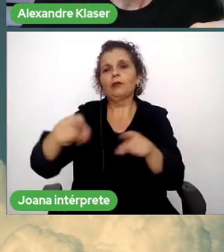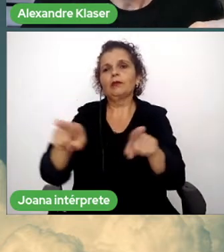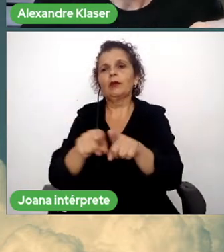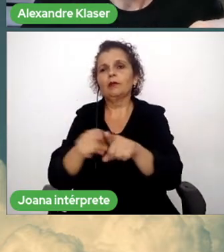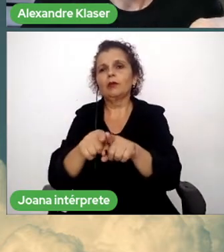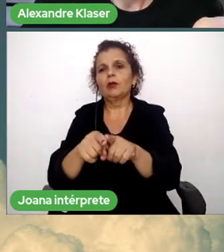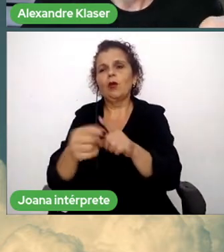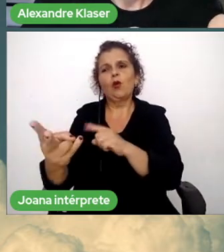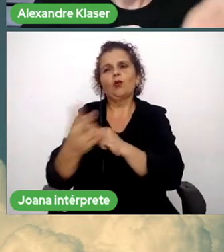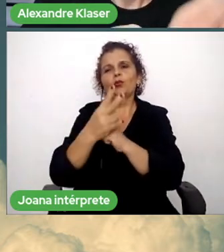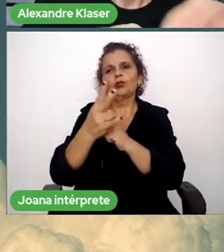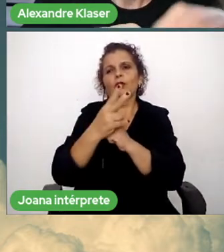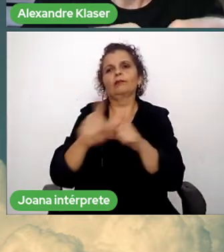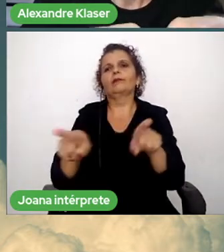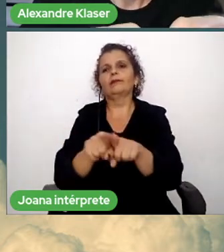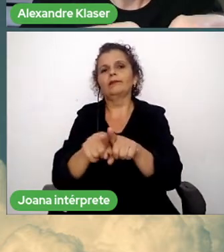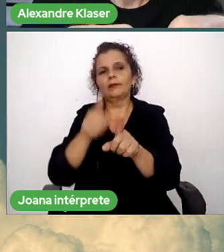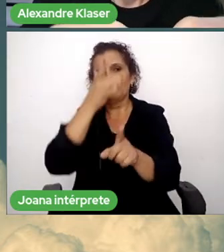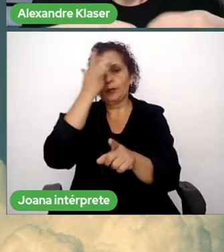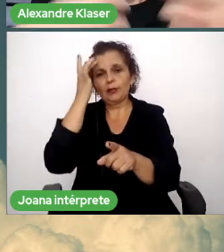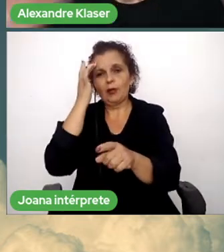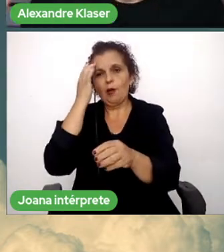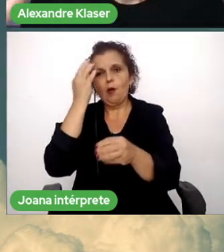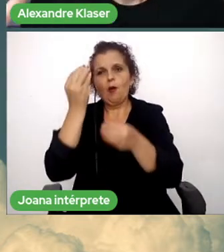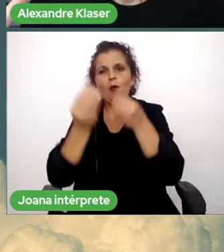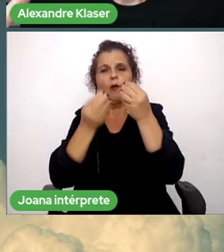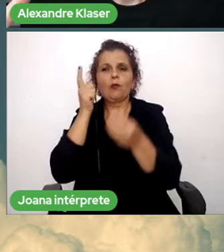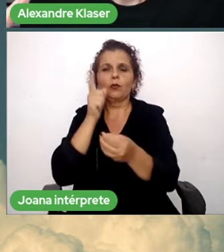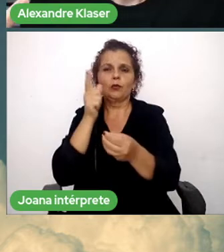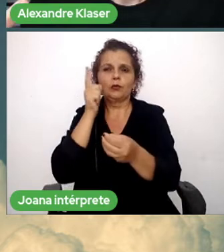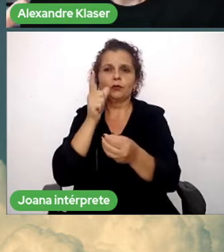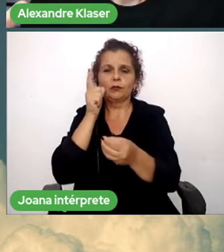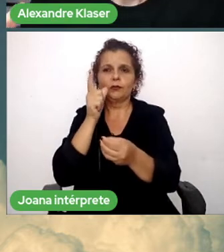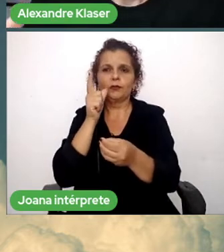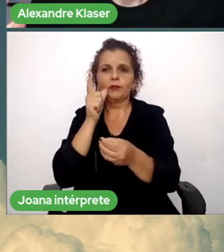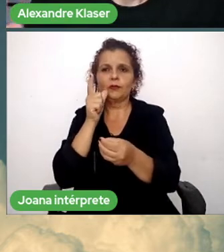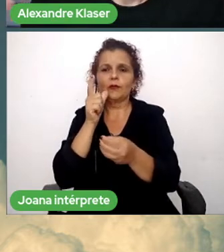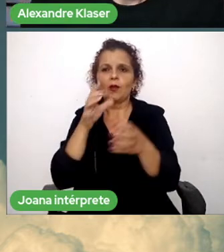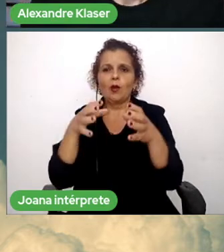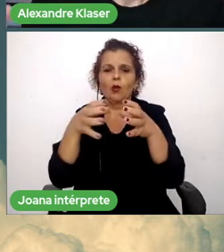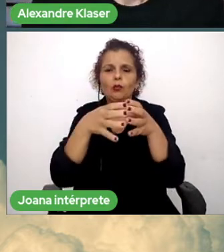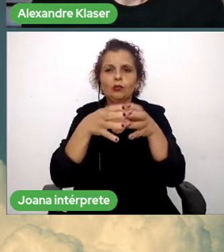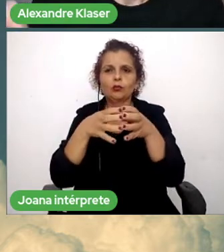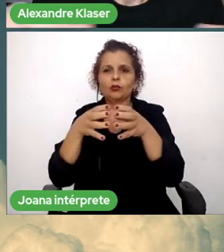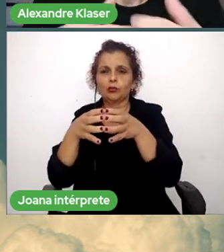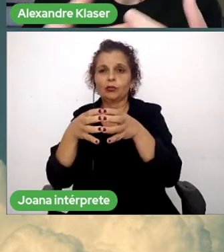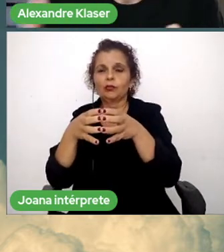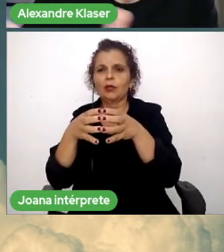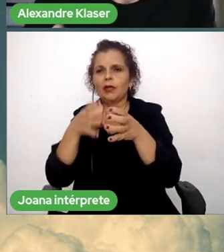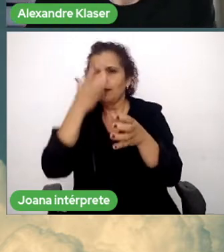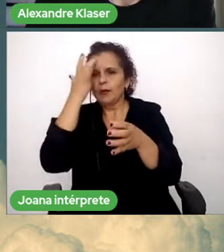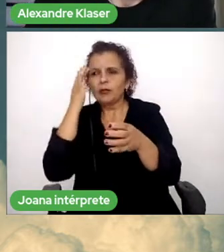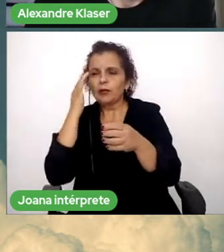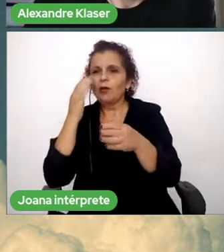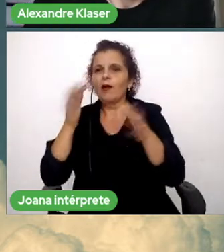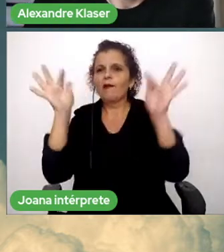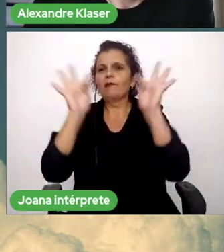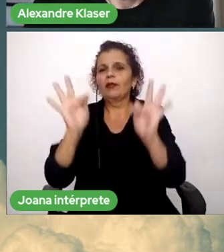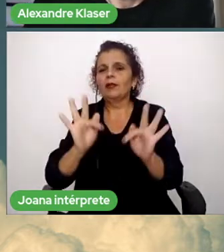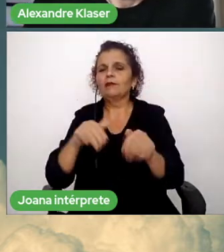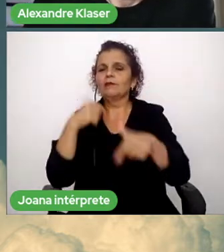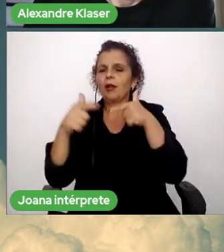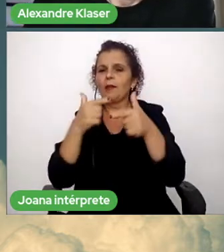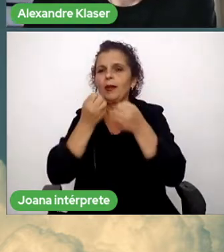nesse sentido, de como eu consigo ter um conjunto de talento que está feliz, está contente e entende que tem